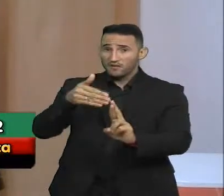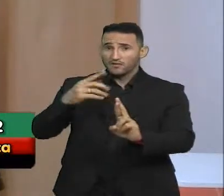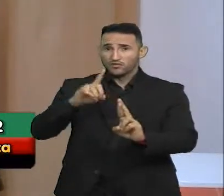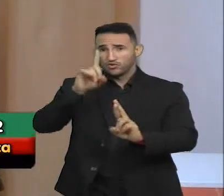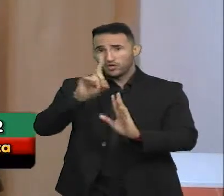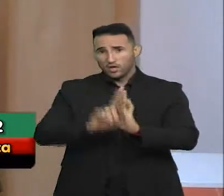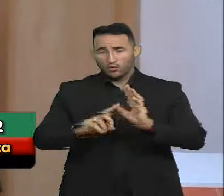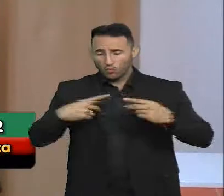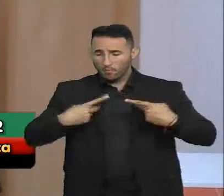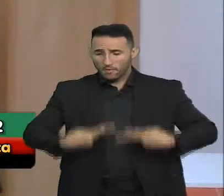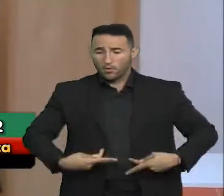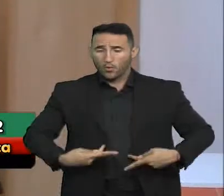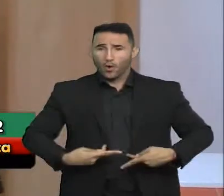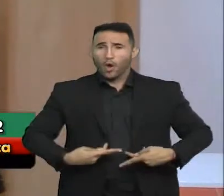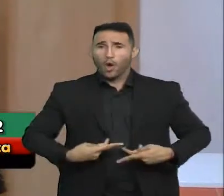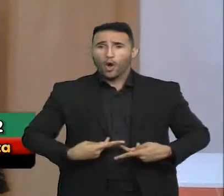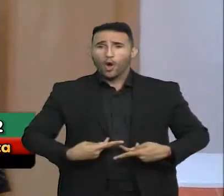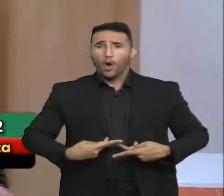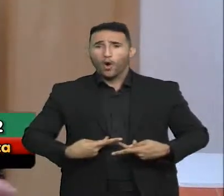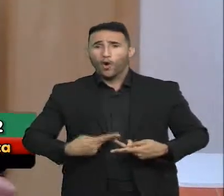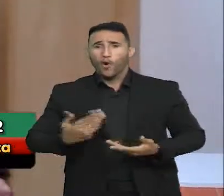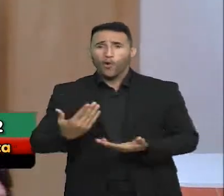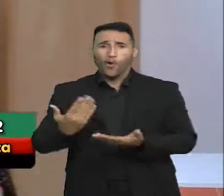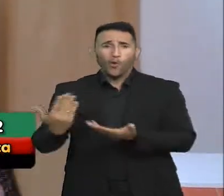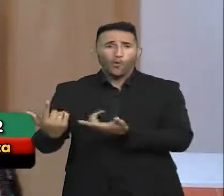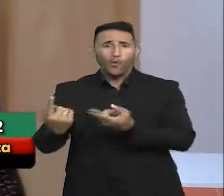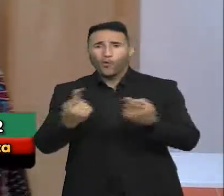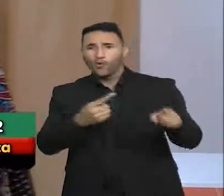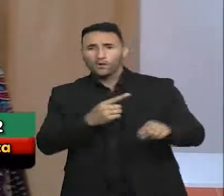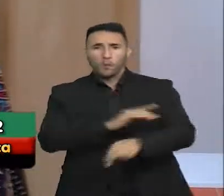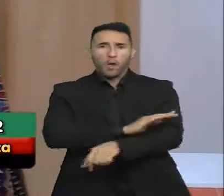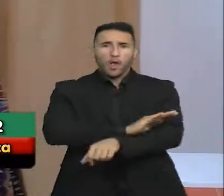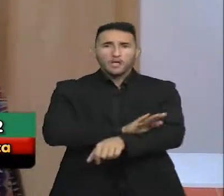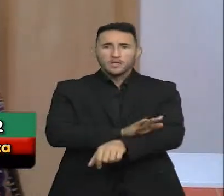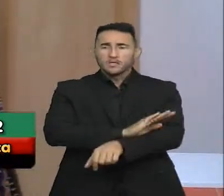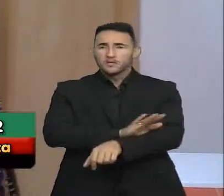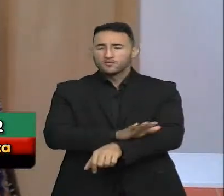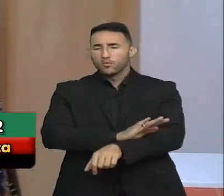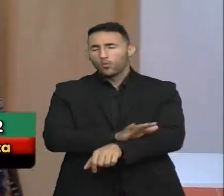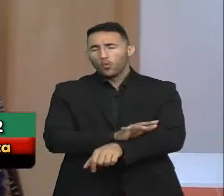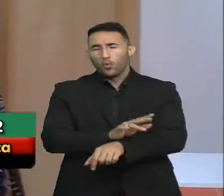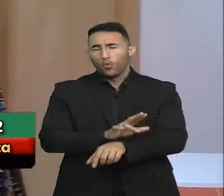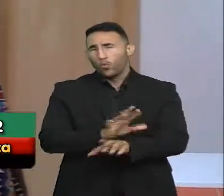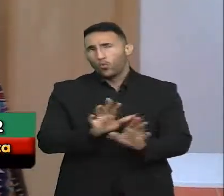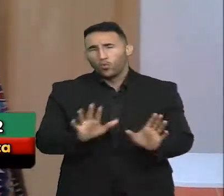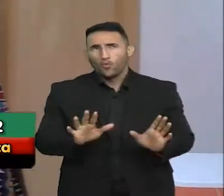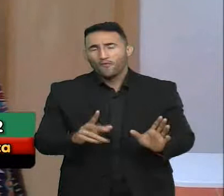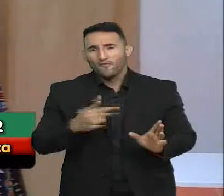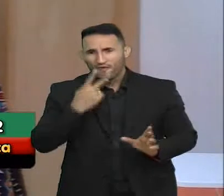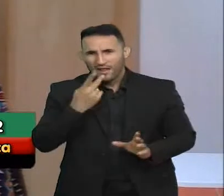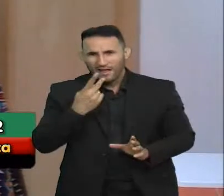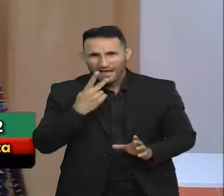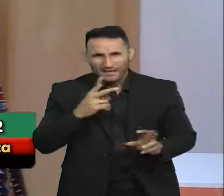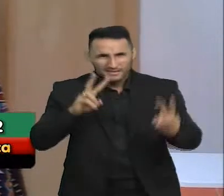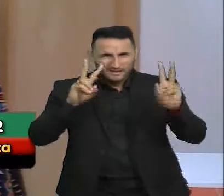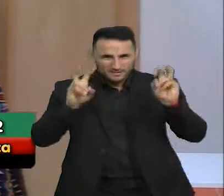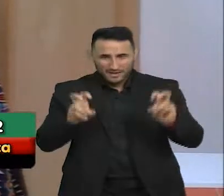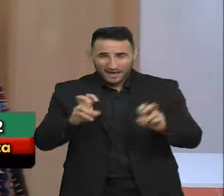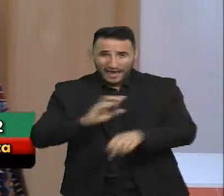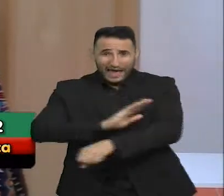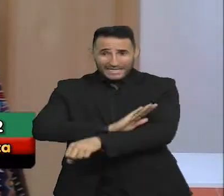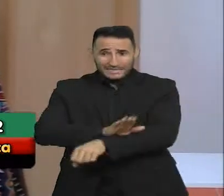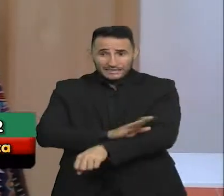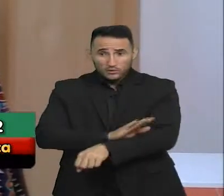e Combate ao Racismo, não dá para falar, né, Mazé, se a gente fala de combate ao racismo, de